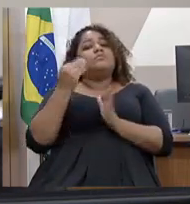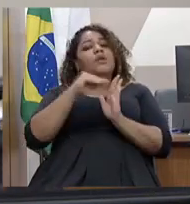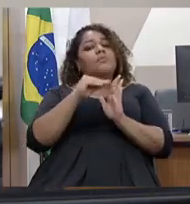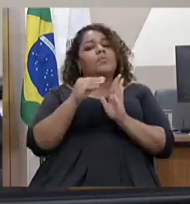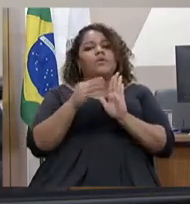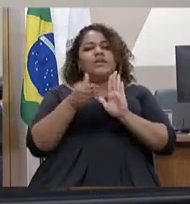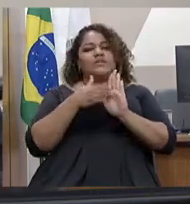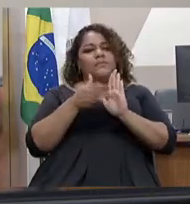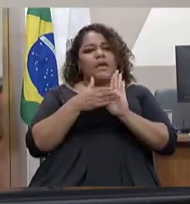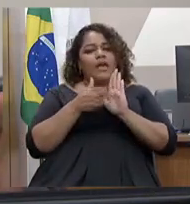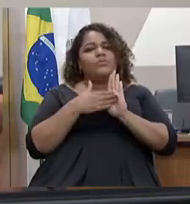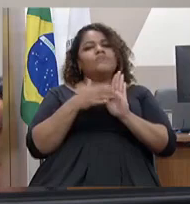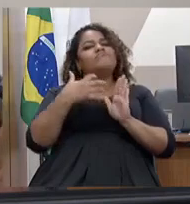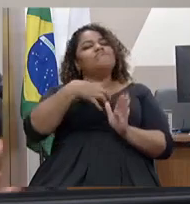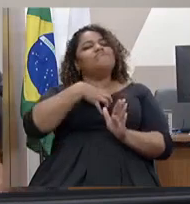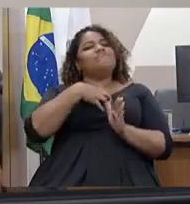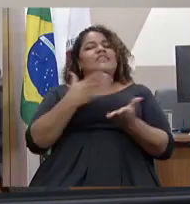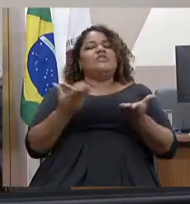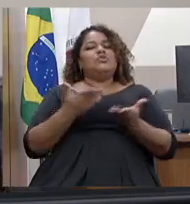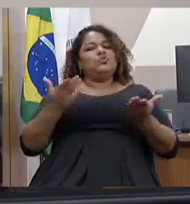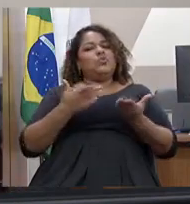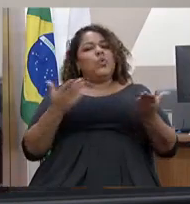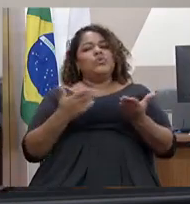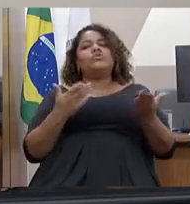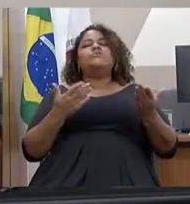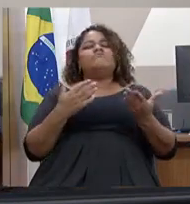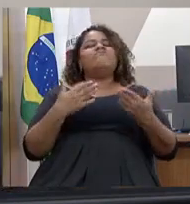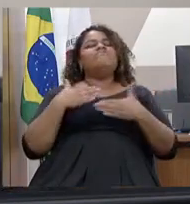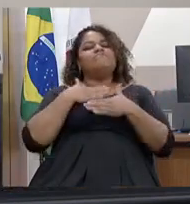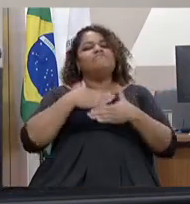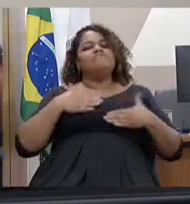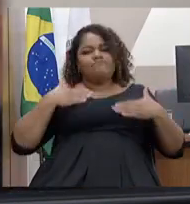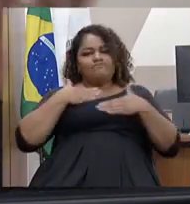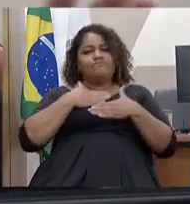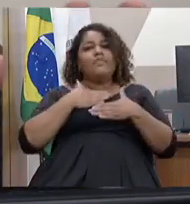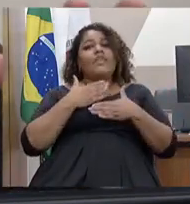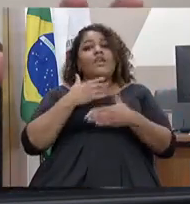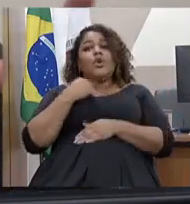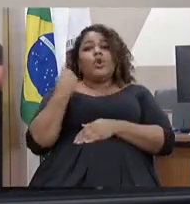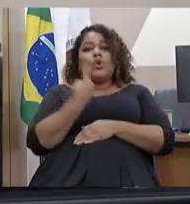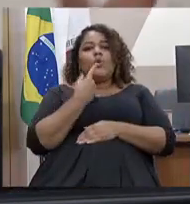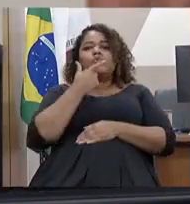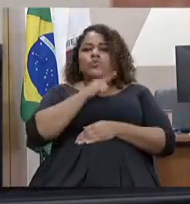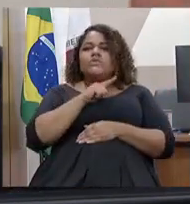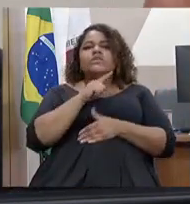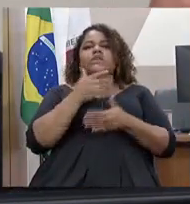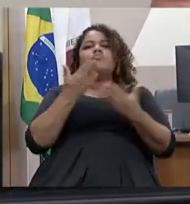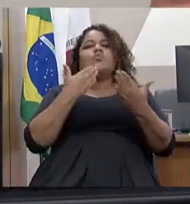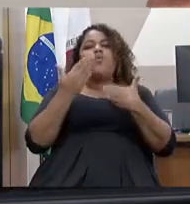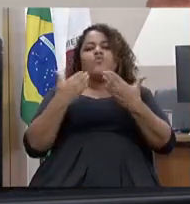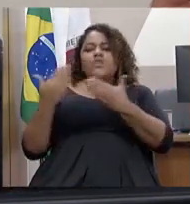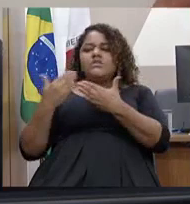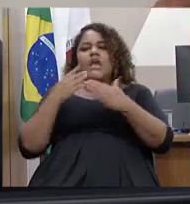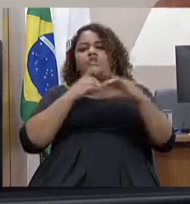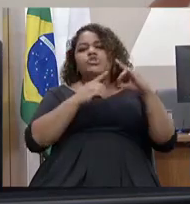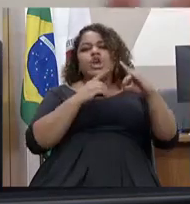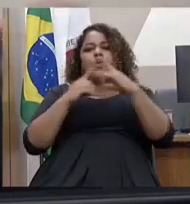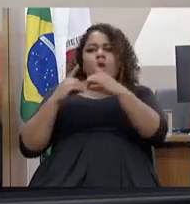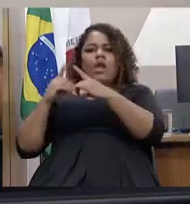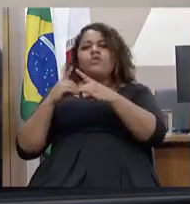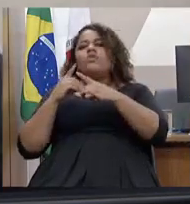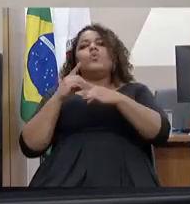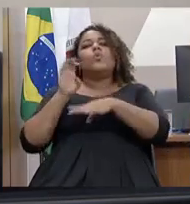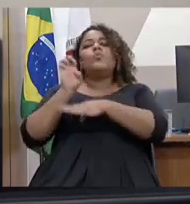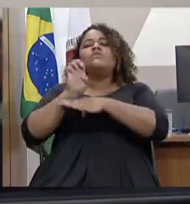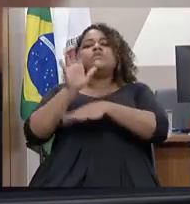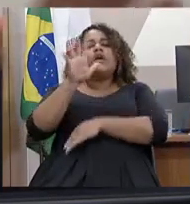sinto muito é realizado acho que nós conseguimos dialogar com o estado inteiro quem assistiu a TV Assembleia